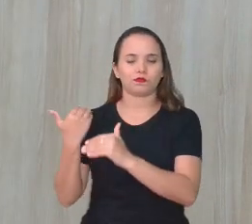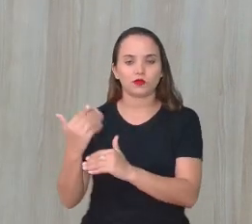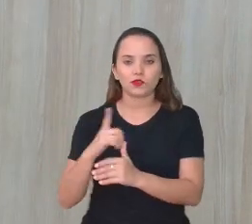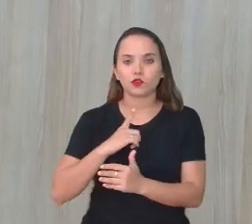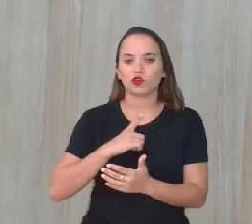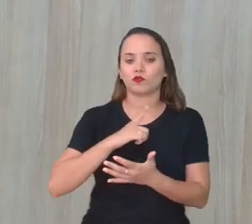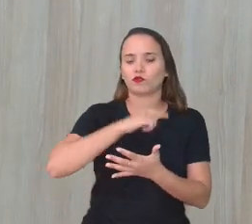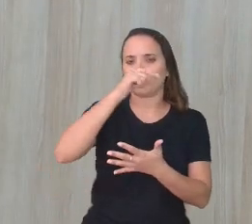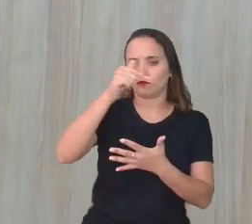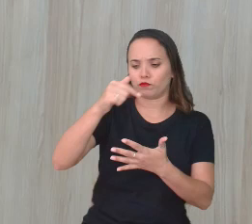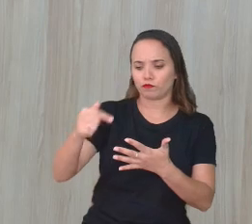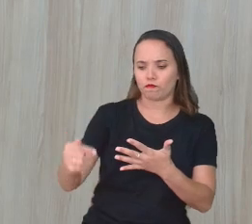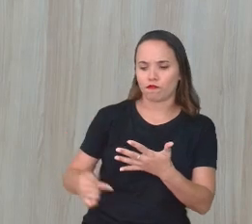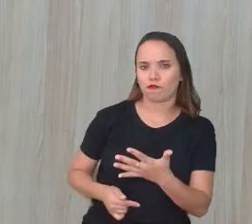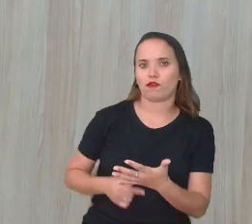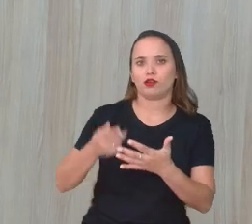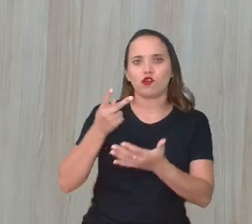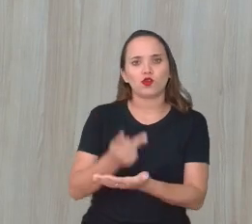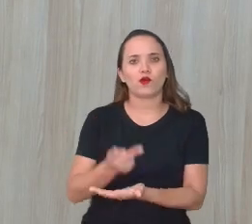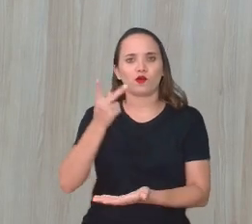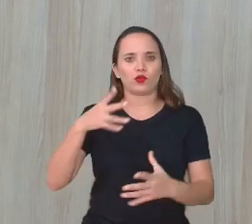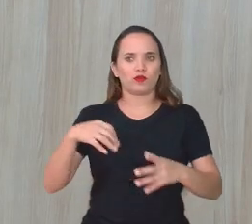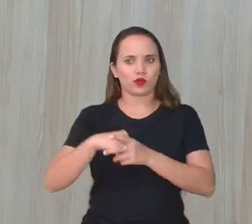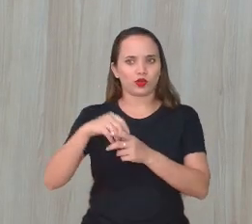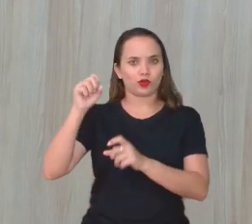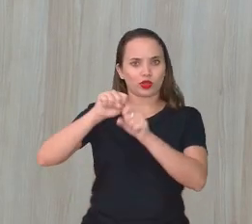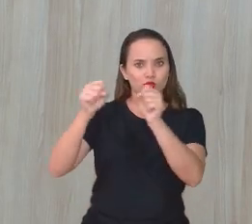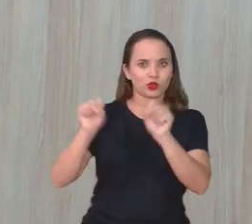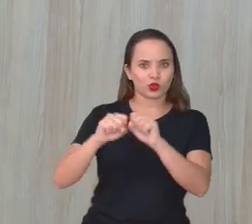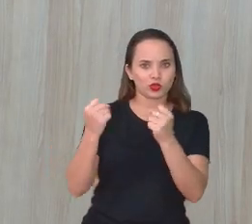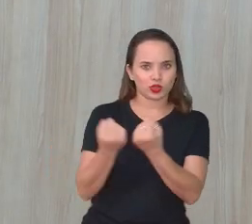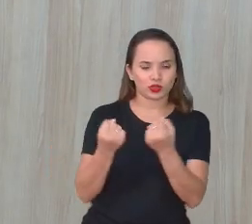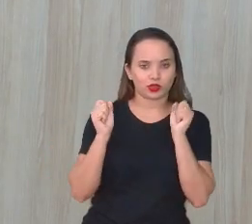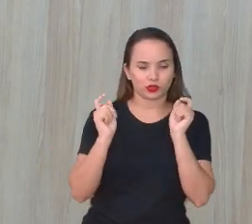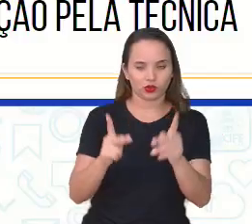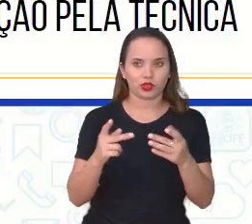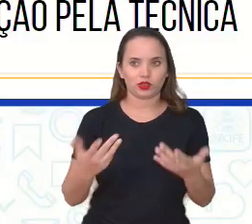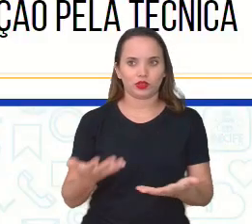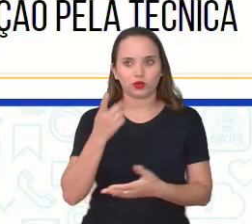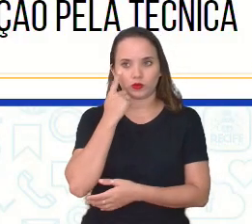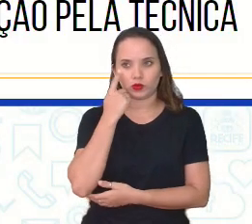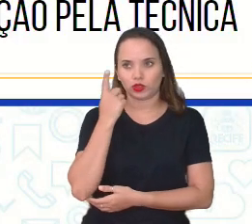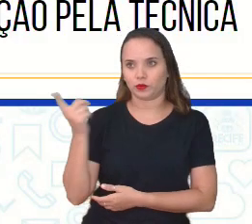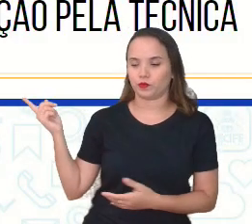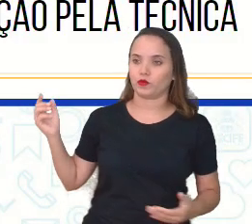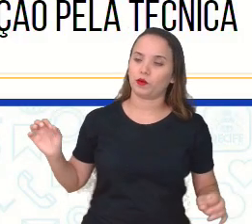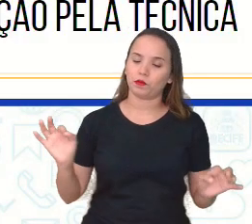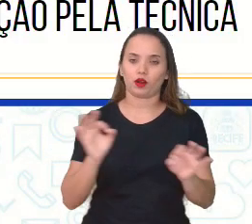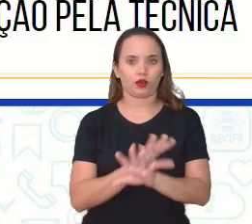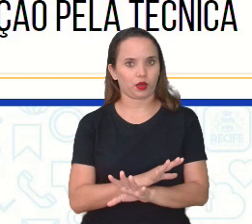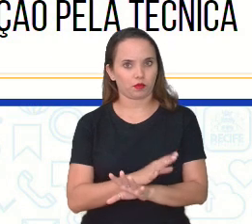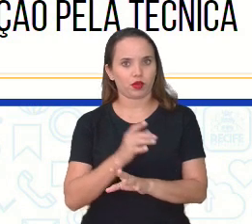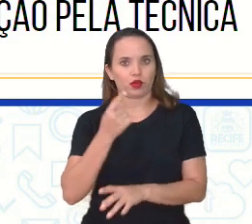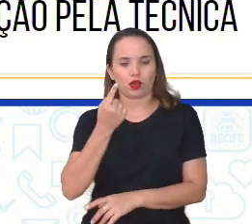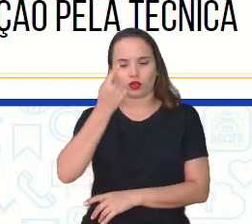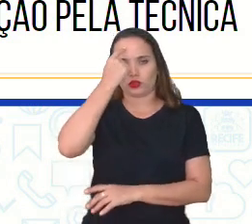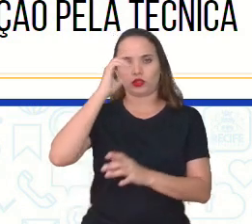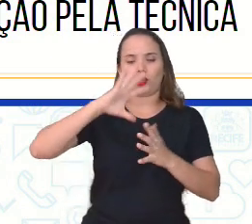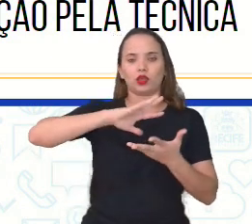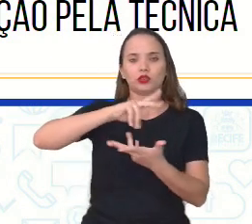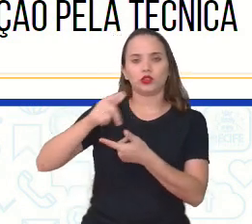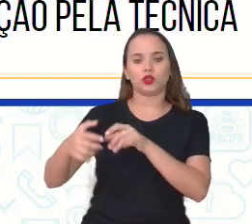diferentes acontecimentos da sociedade, ok? Então, eu trouxe aqui, para fechar, a ideia de globalização